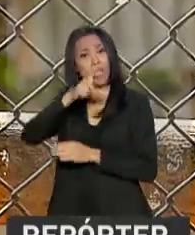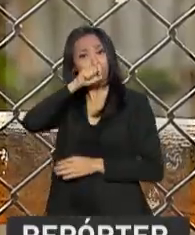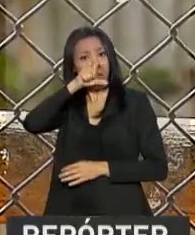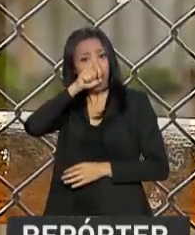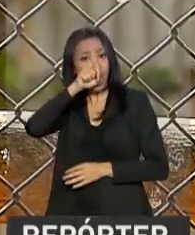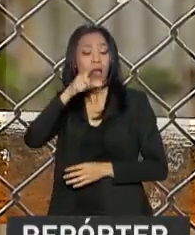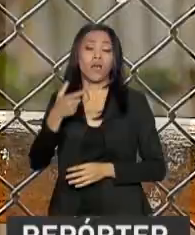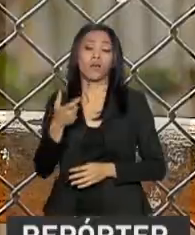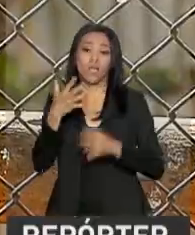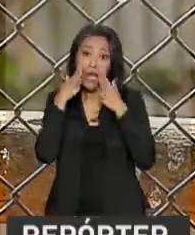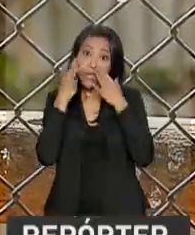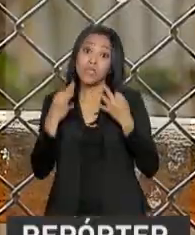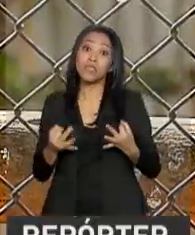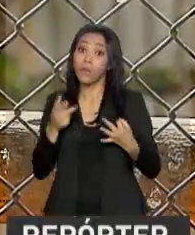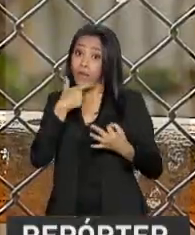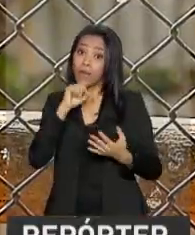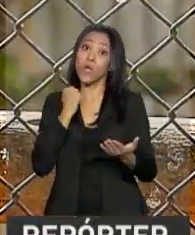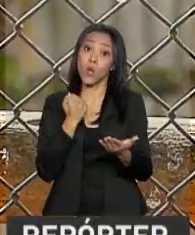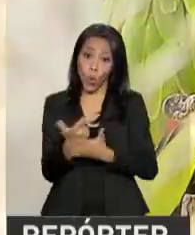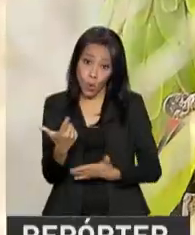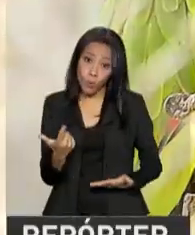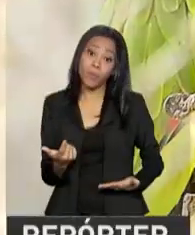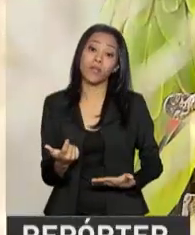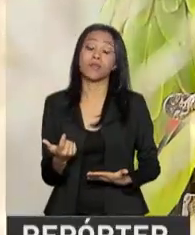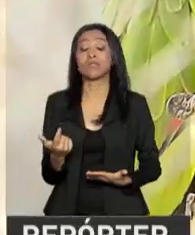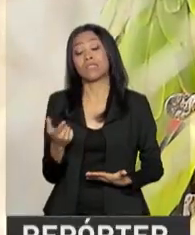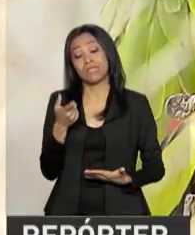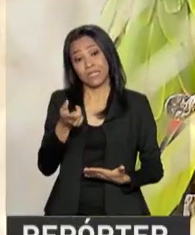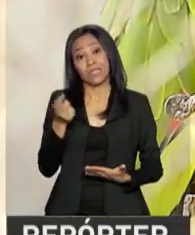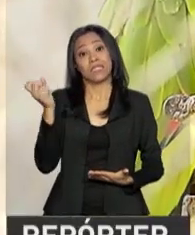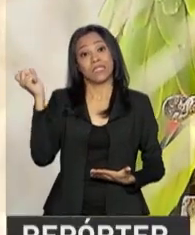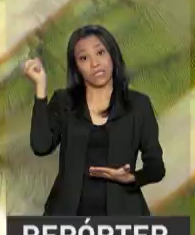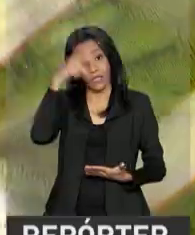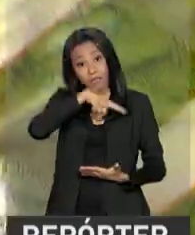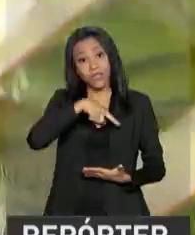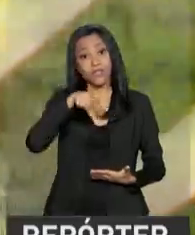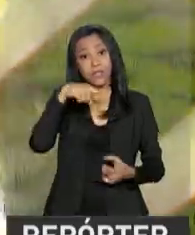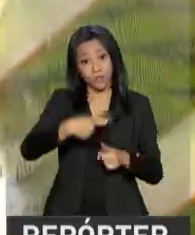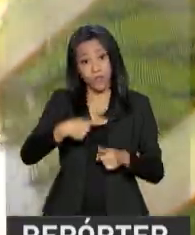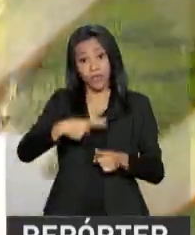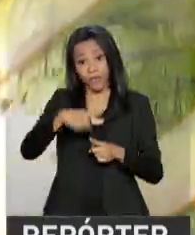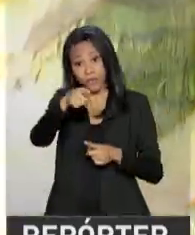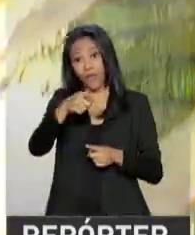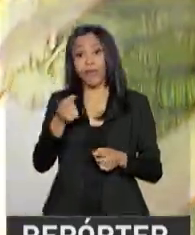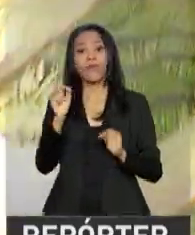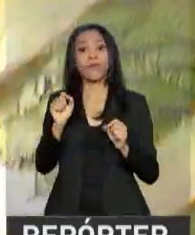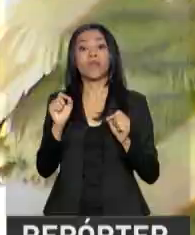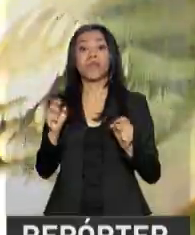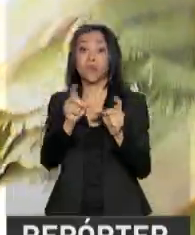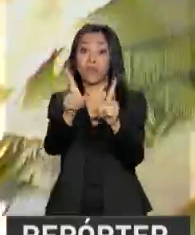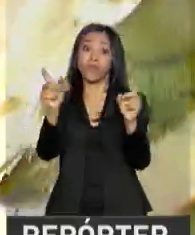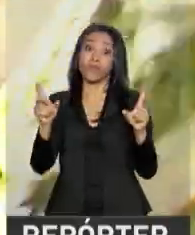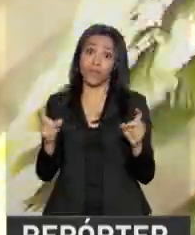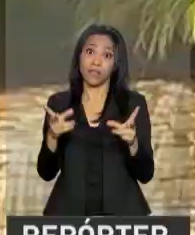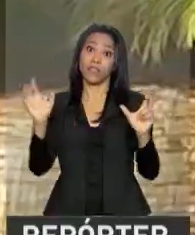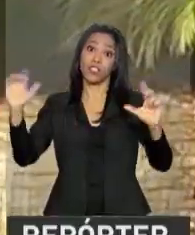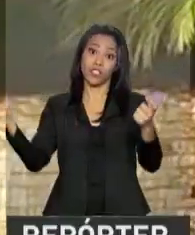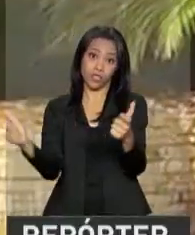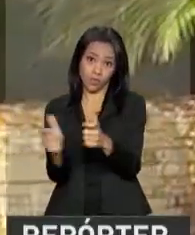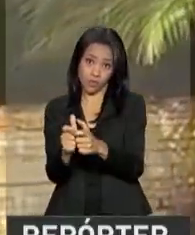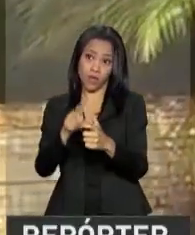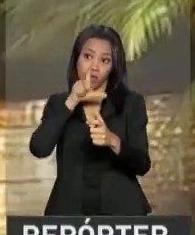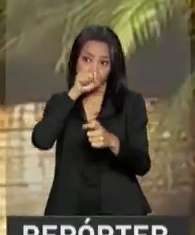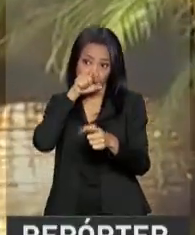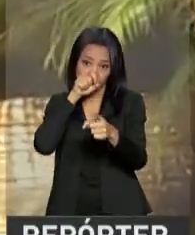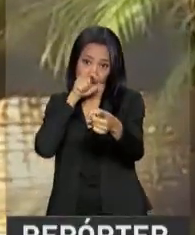alerta quem compra um animal silvestre está financiando tráfego e contribuindo para a extinção das espécies e faz um